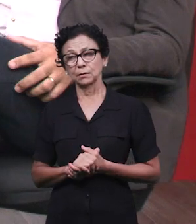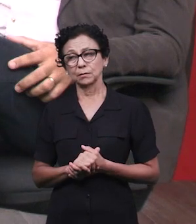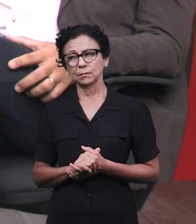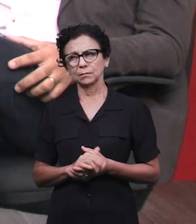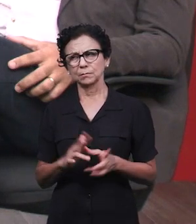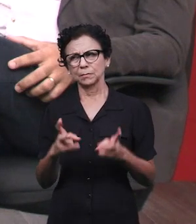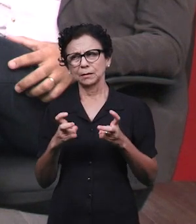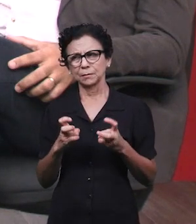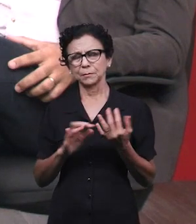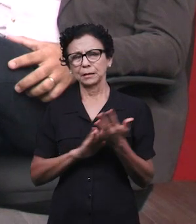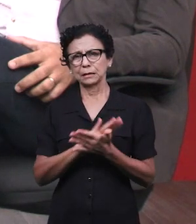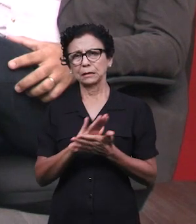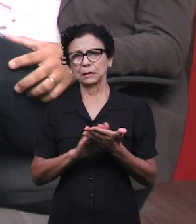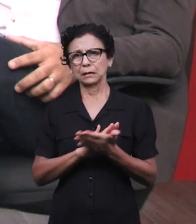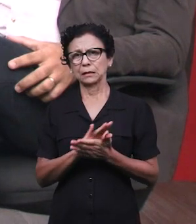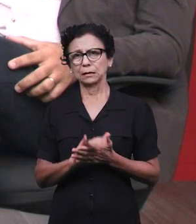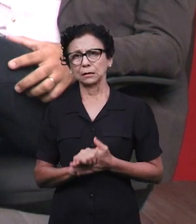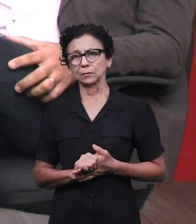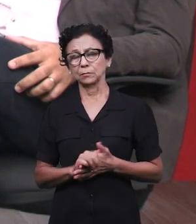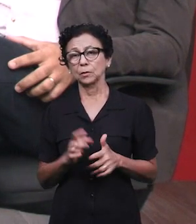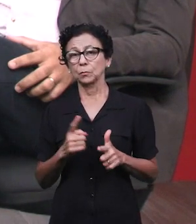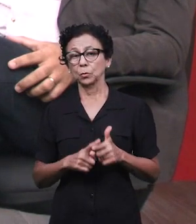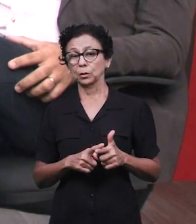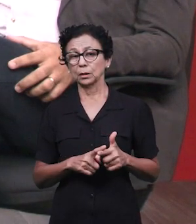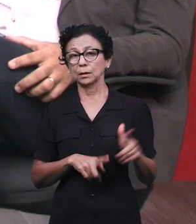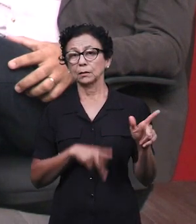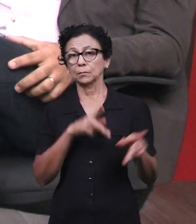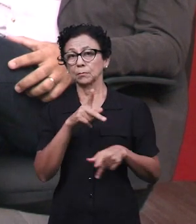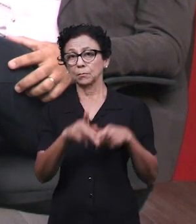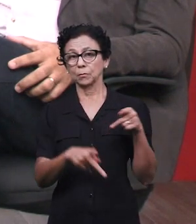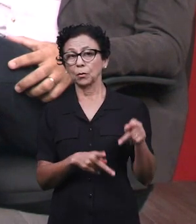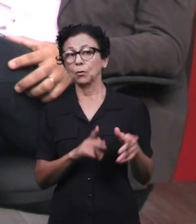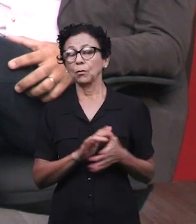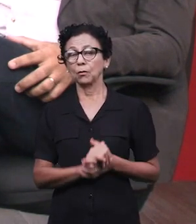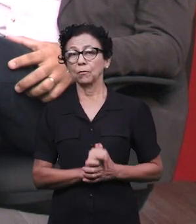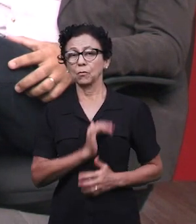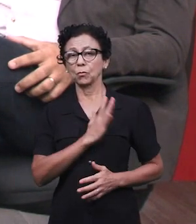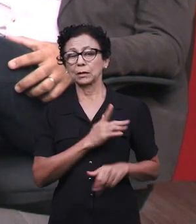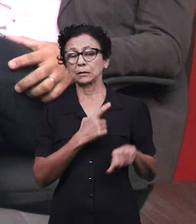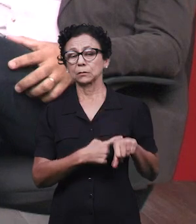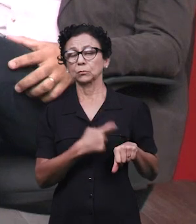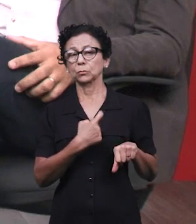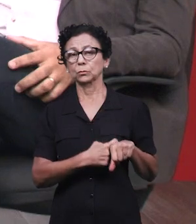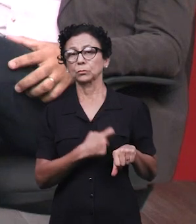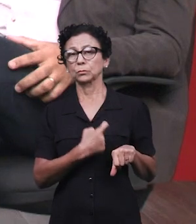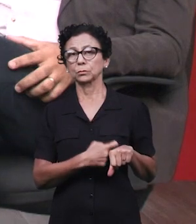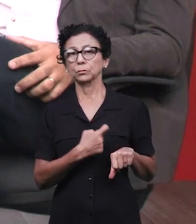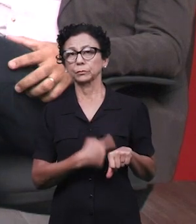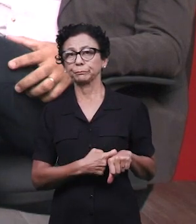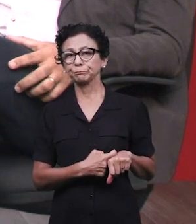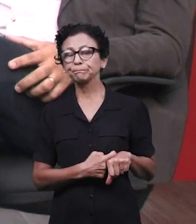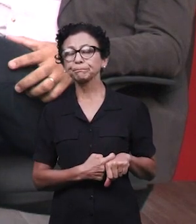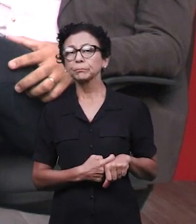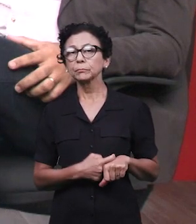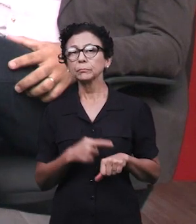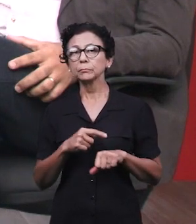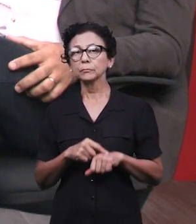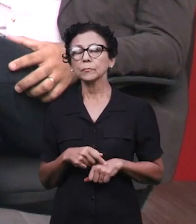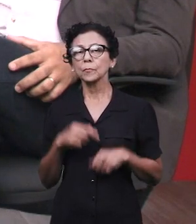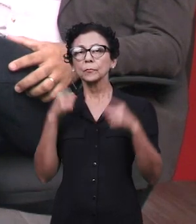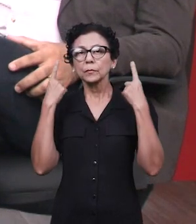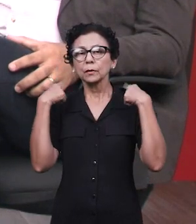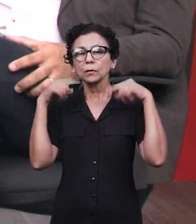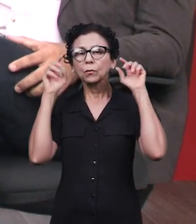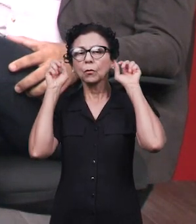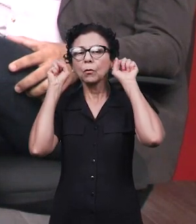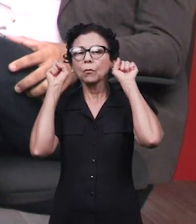o coração desse povo está endurecido, e com os ouvidos ouviram